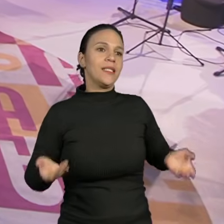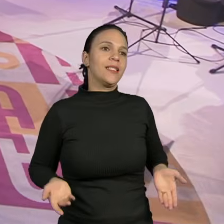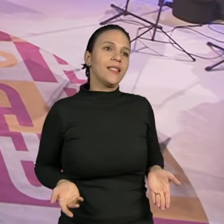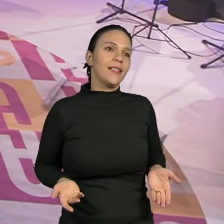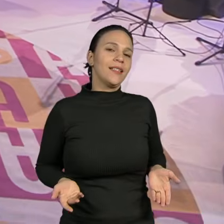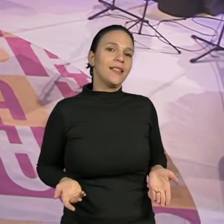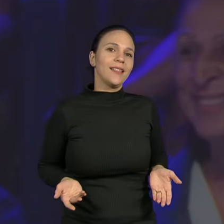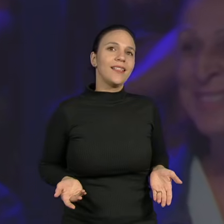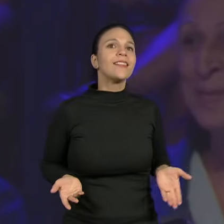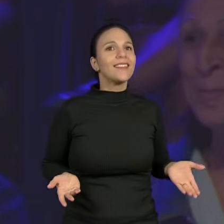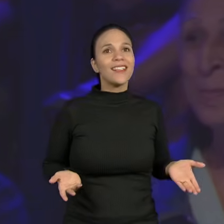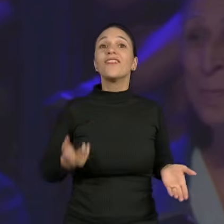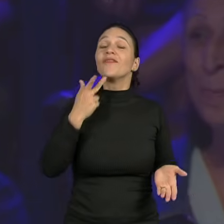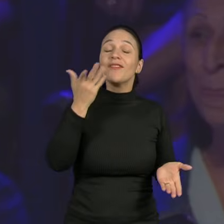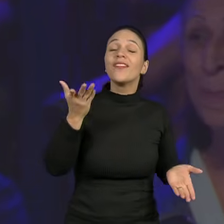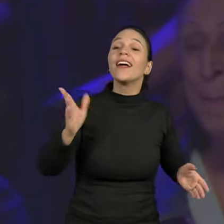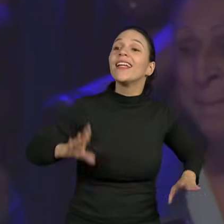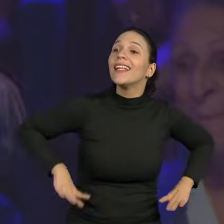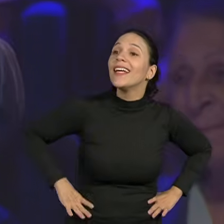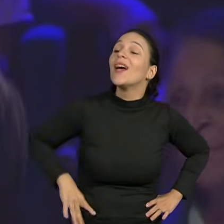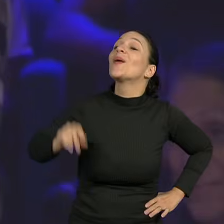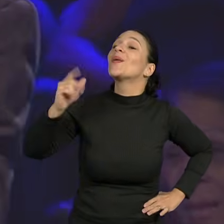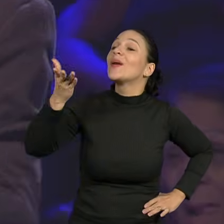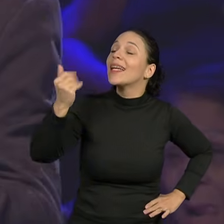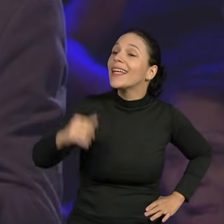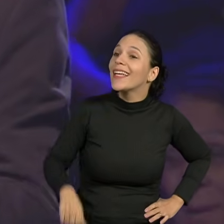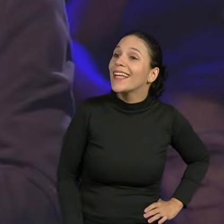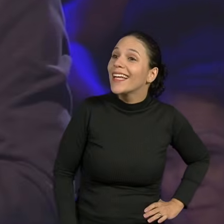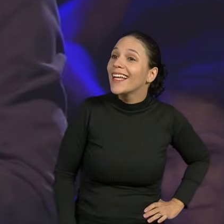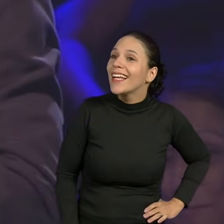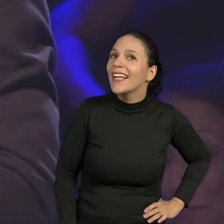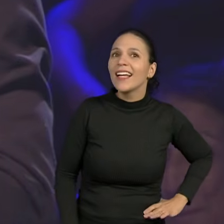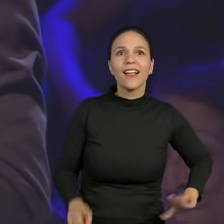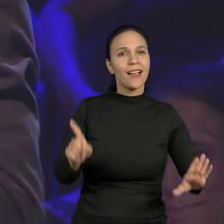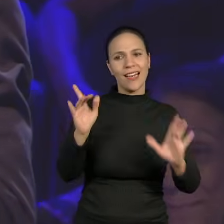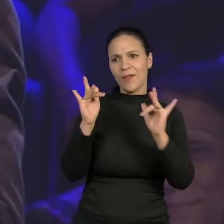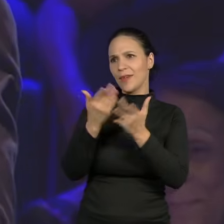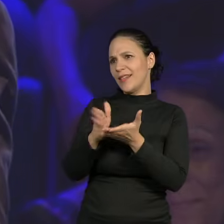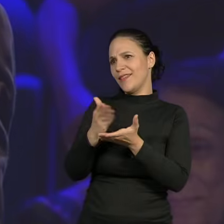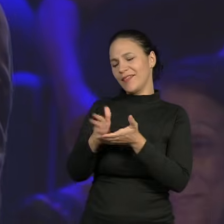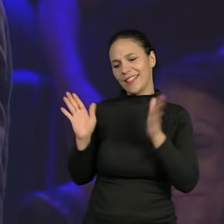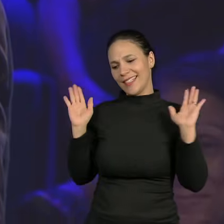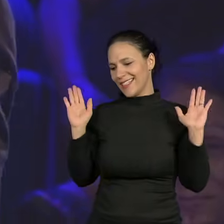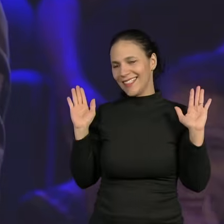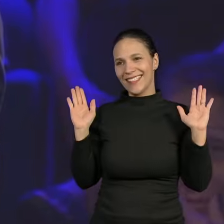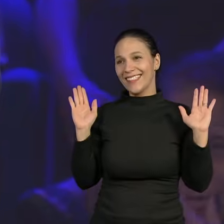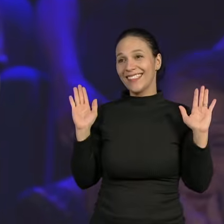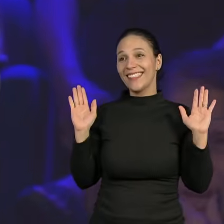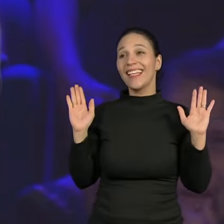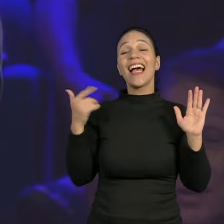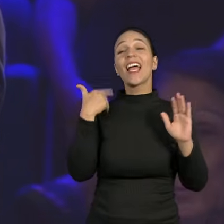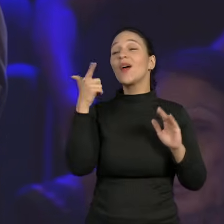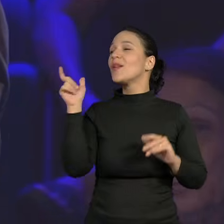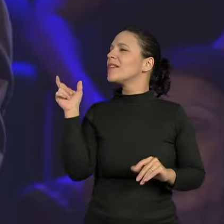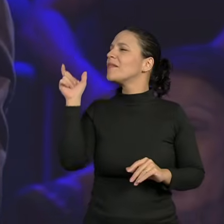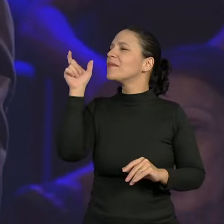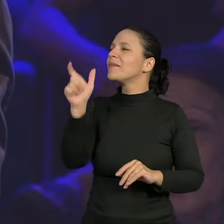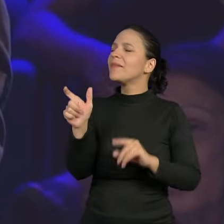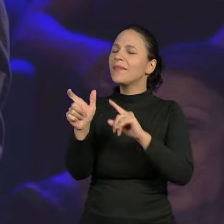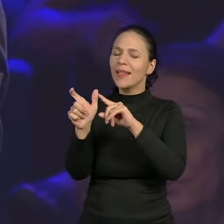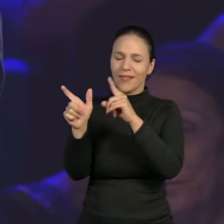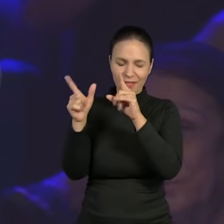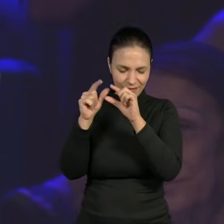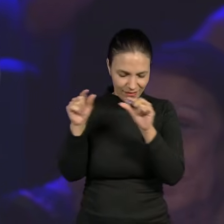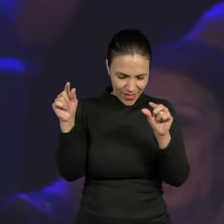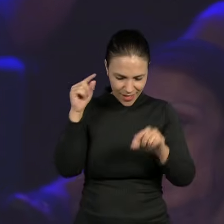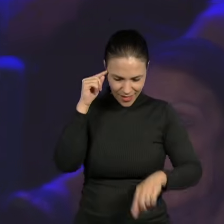tem... Diga, André, o que você estava querendo dizer? Não tem nada a ver com namoro, não. É que eu ouvi uma outra palavra, uma